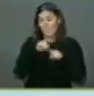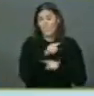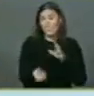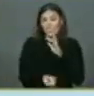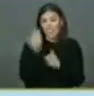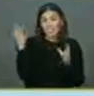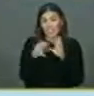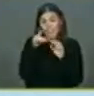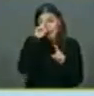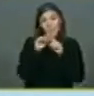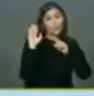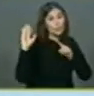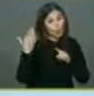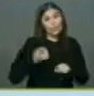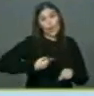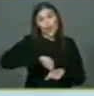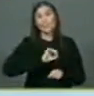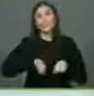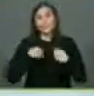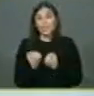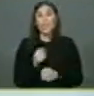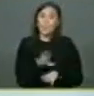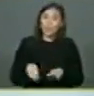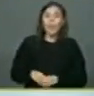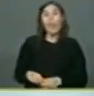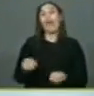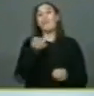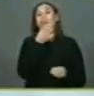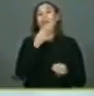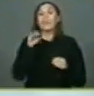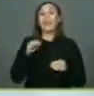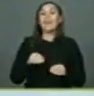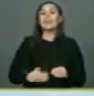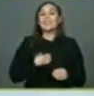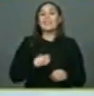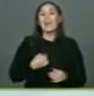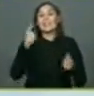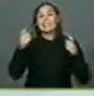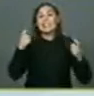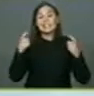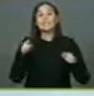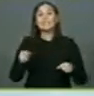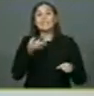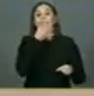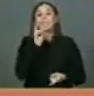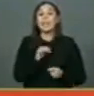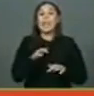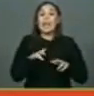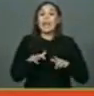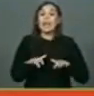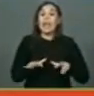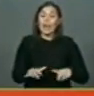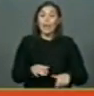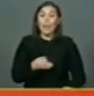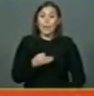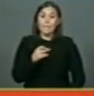e é esse o objetivo principal da nossa sociedade. Vamos aproveitar para apontar os 10 sinais de alerta. Quais são? E estes estamos a falar do cancro pancreático,